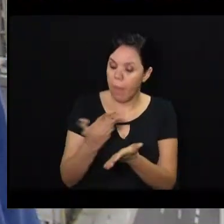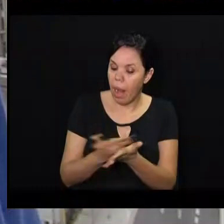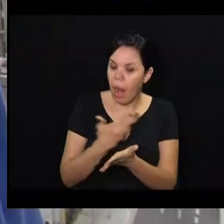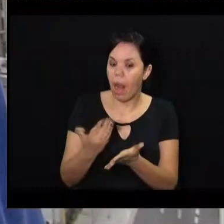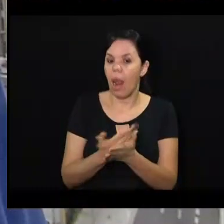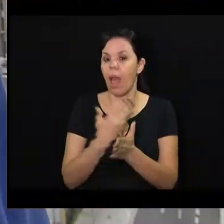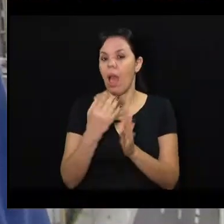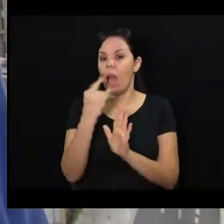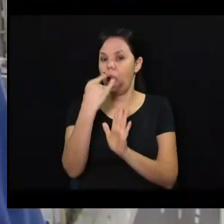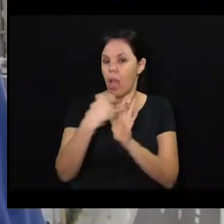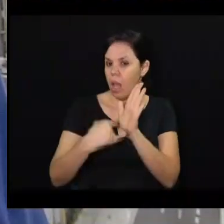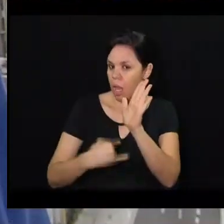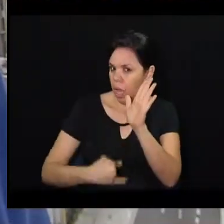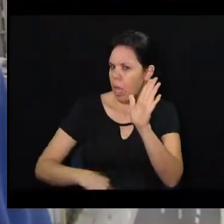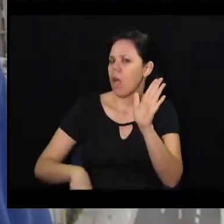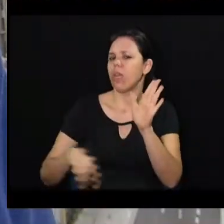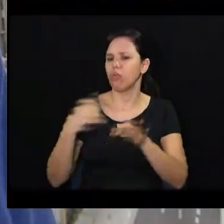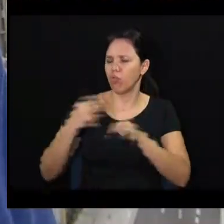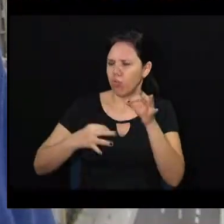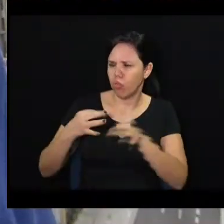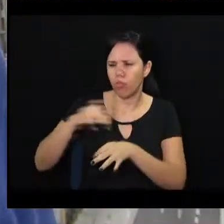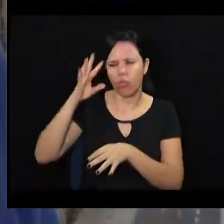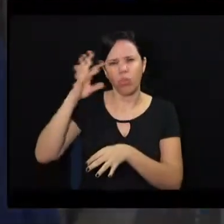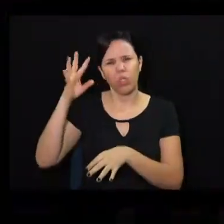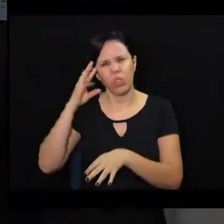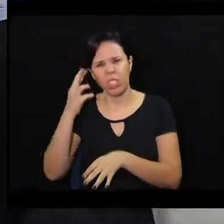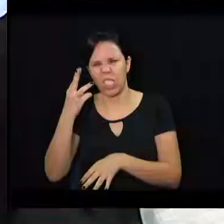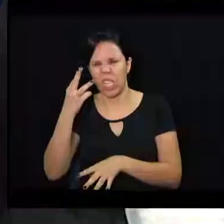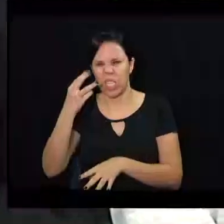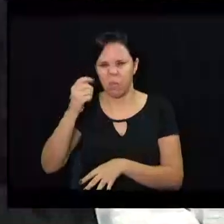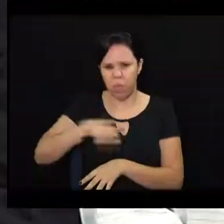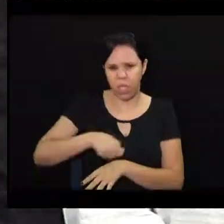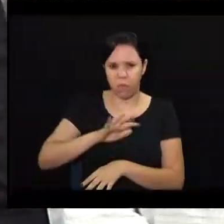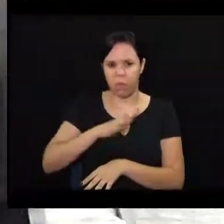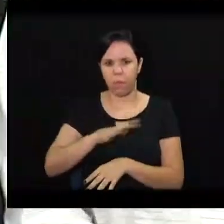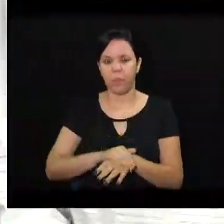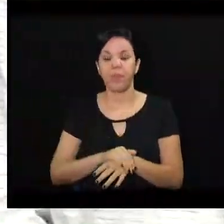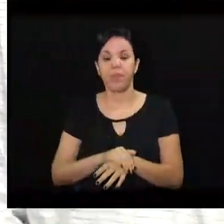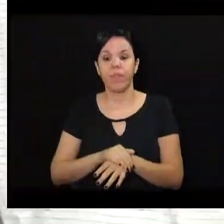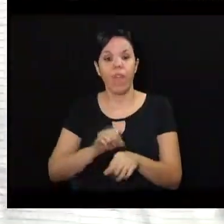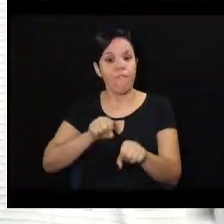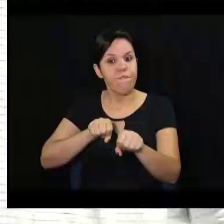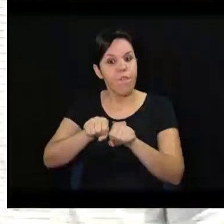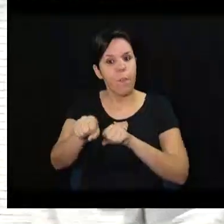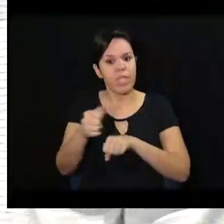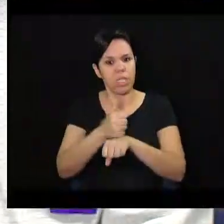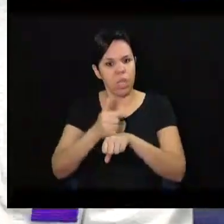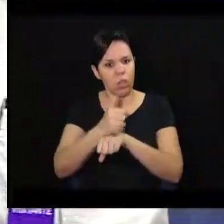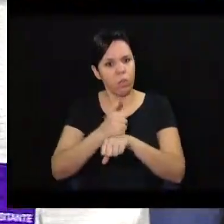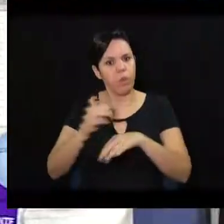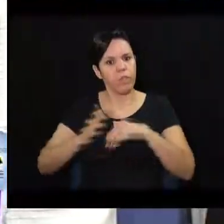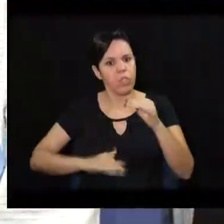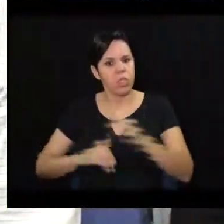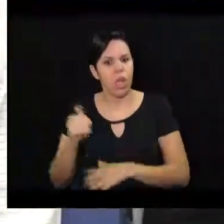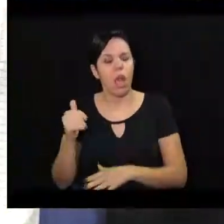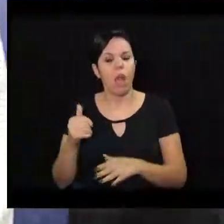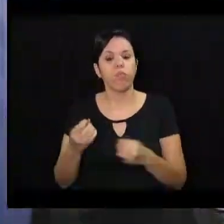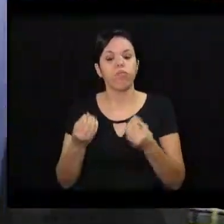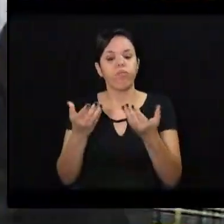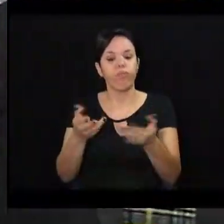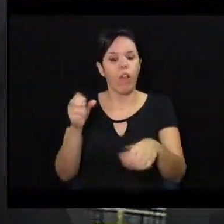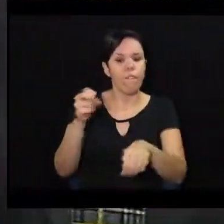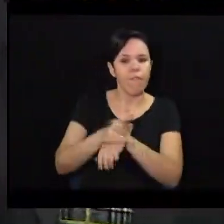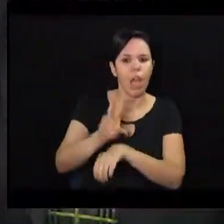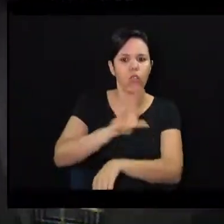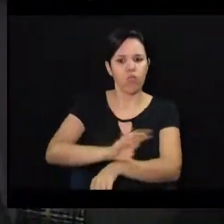inclusive jurídica, eu estou imaginando em torno de 3 meses. A qualificação dos profissionais se dará por meio da oferta de